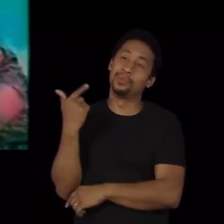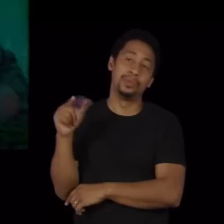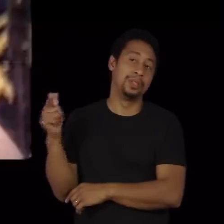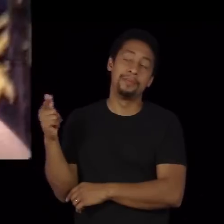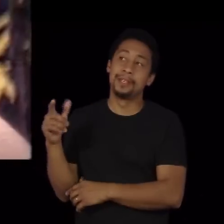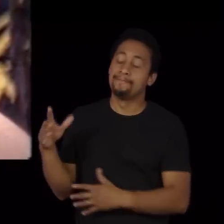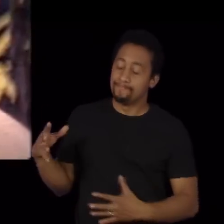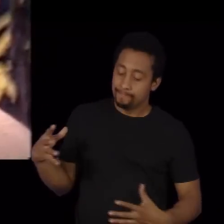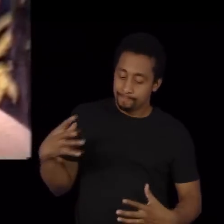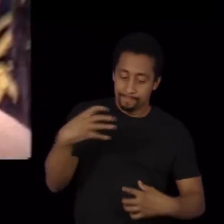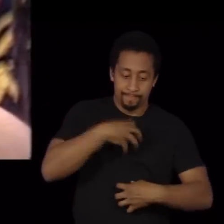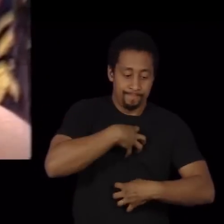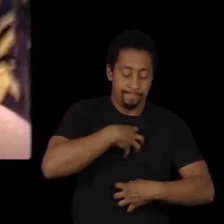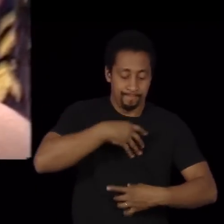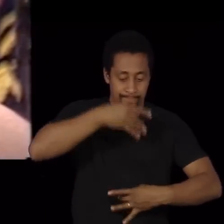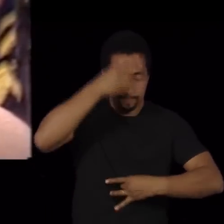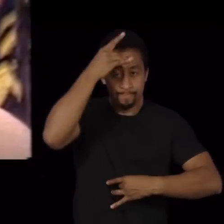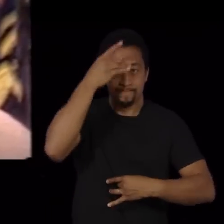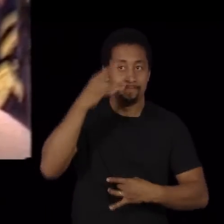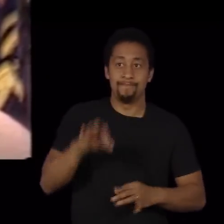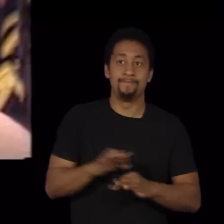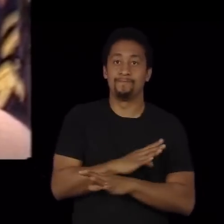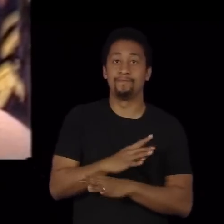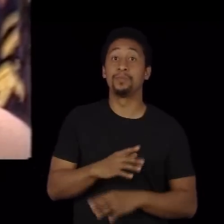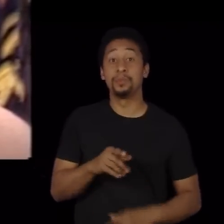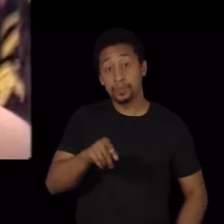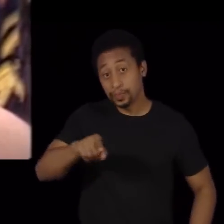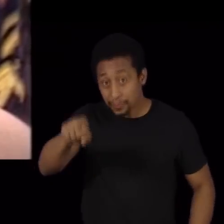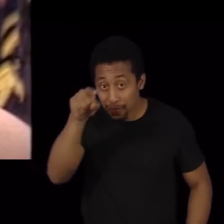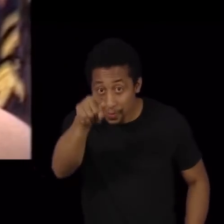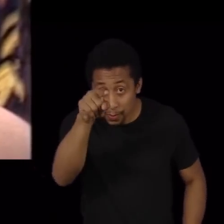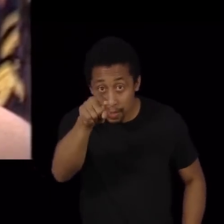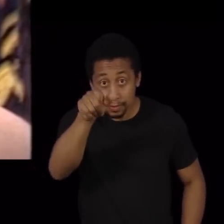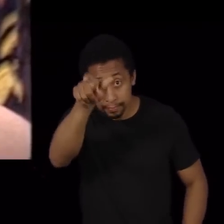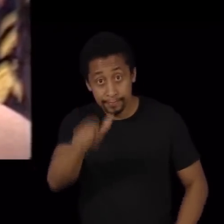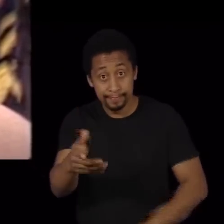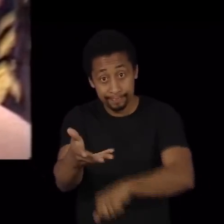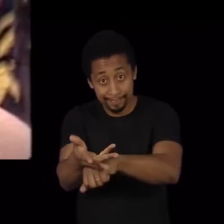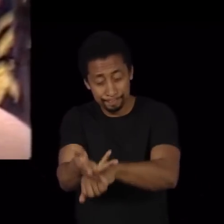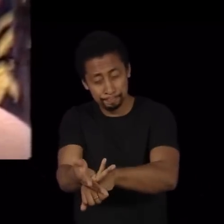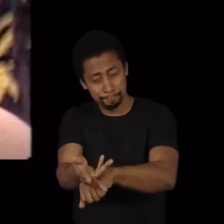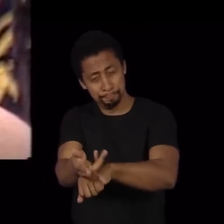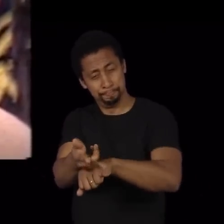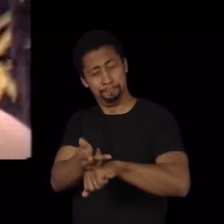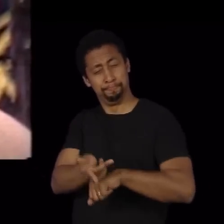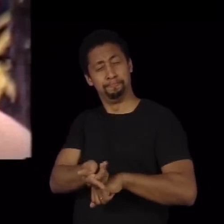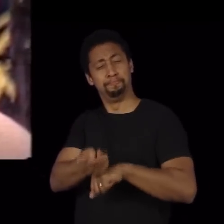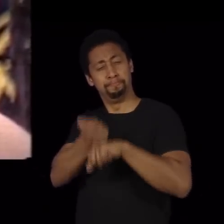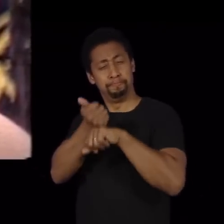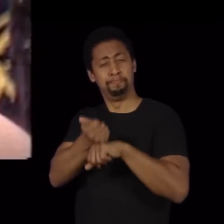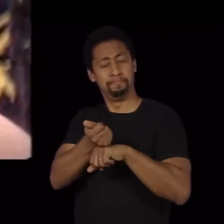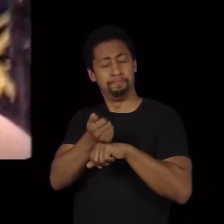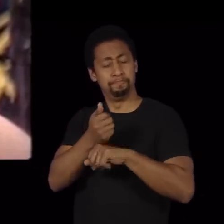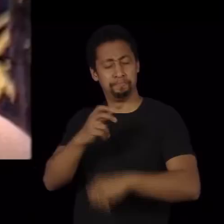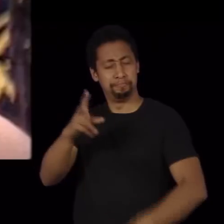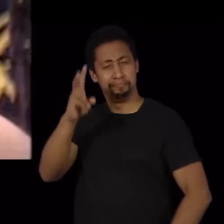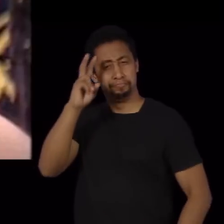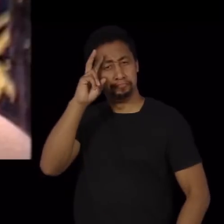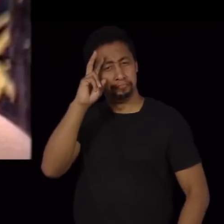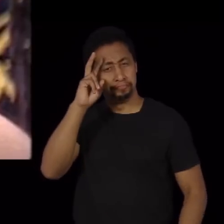habitou. Você é um artista pleno de talento, repleto de